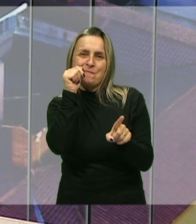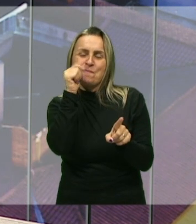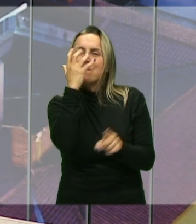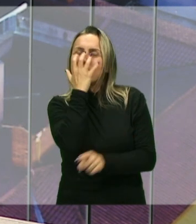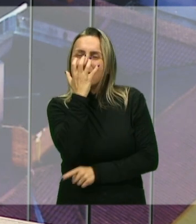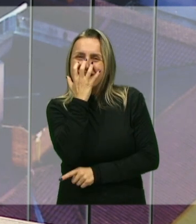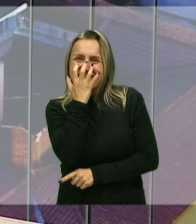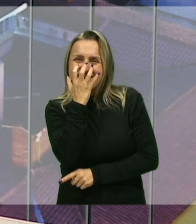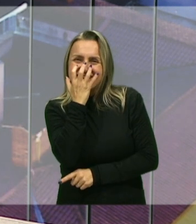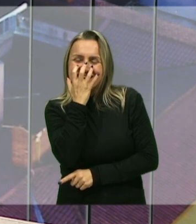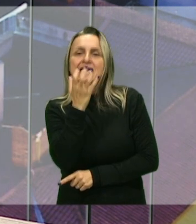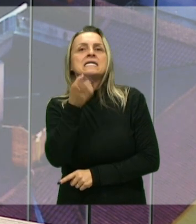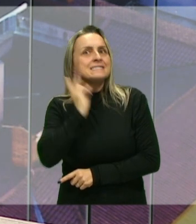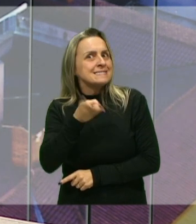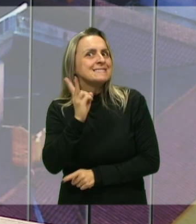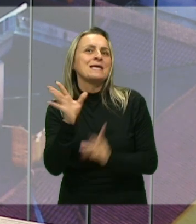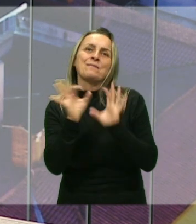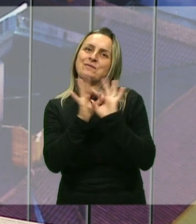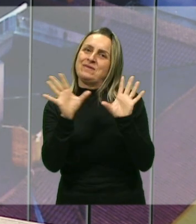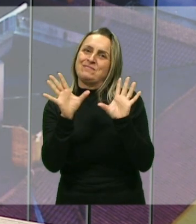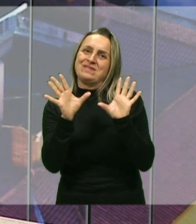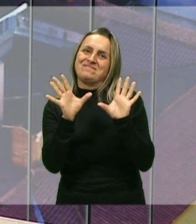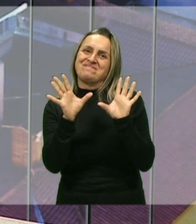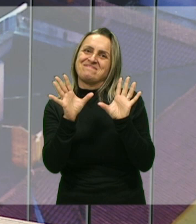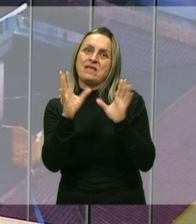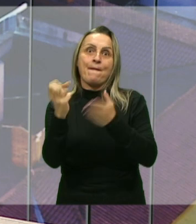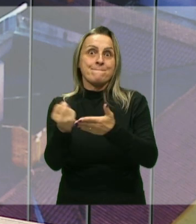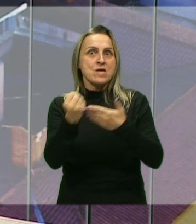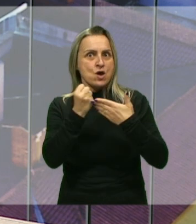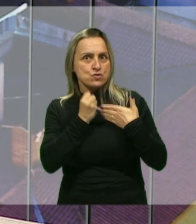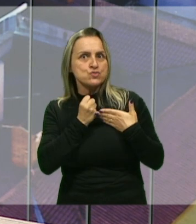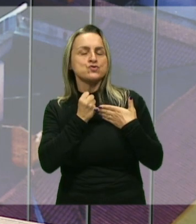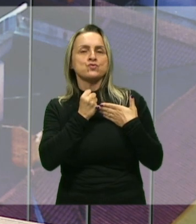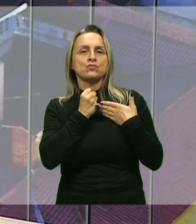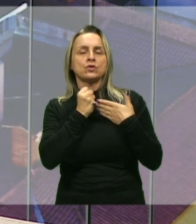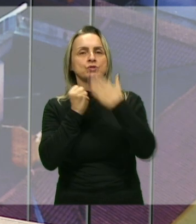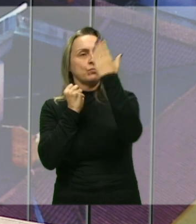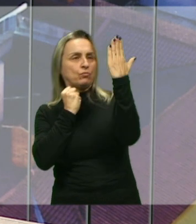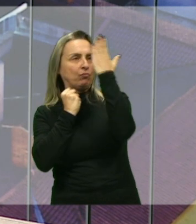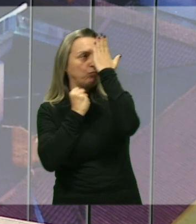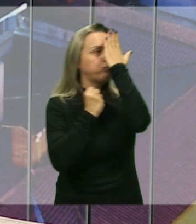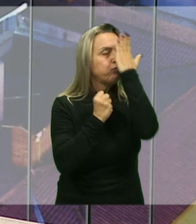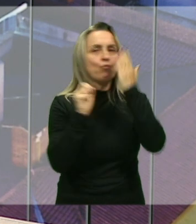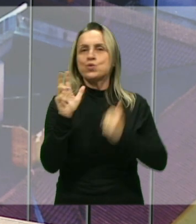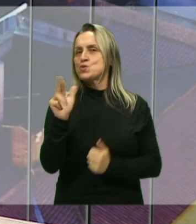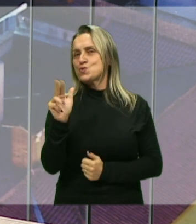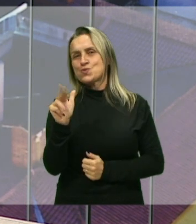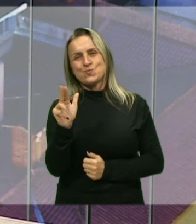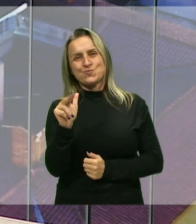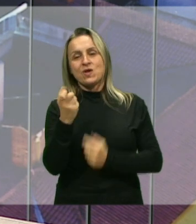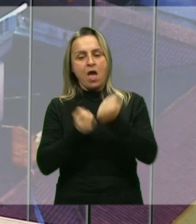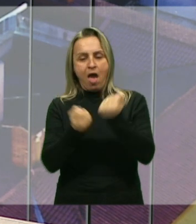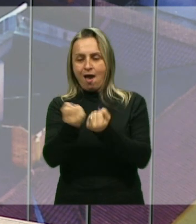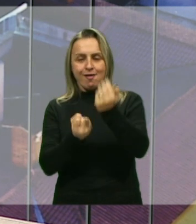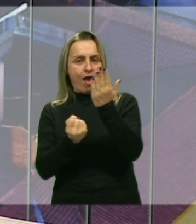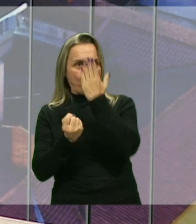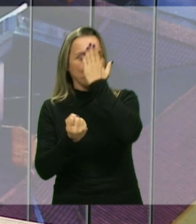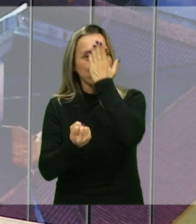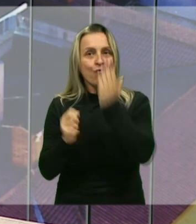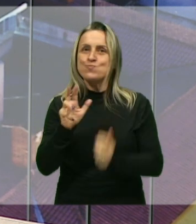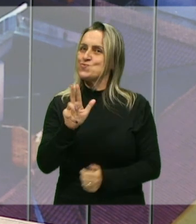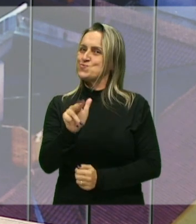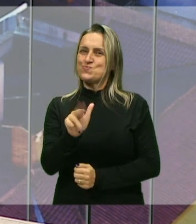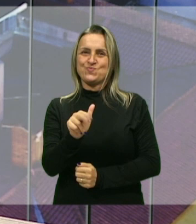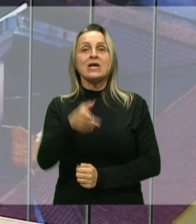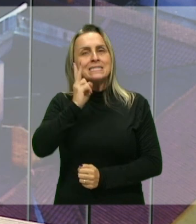né? Porque ela não deixa eu esbarrar num poste, numa placa, num carro que está em cima de uma calçada, ela vai fazer o